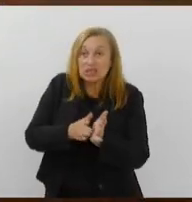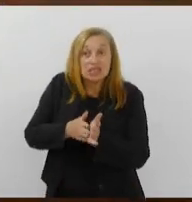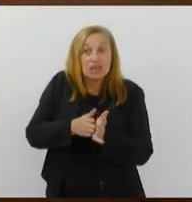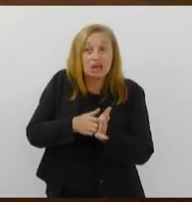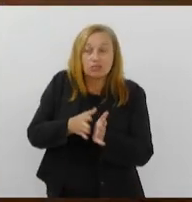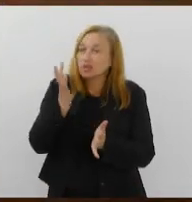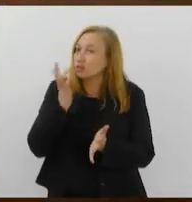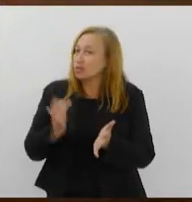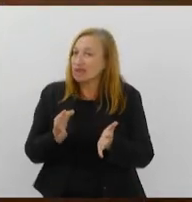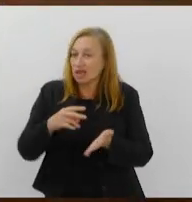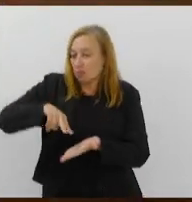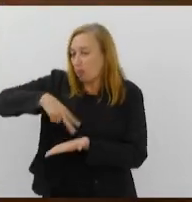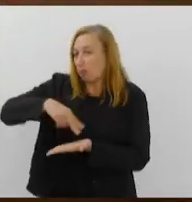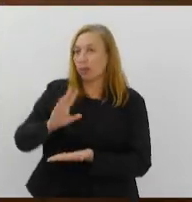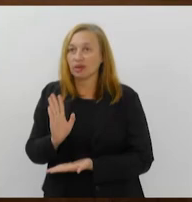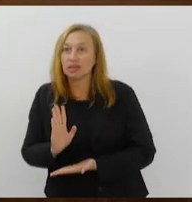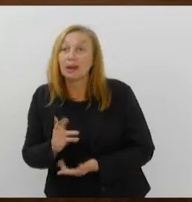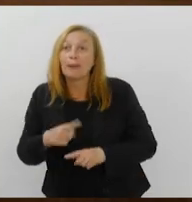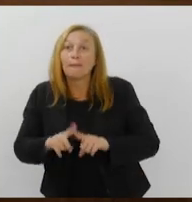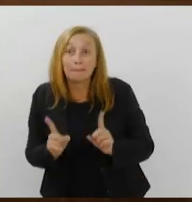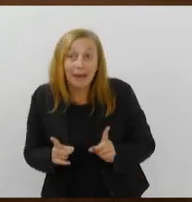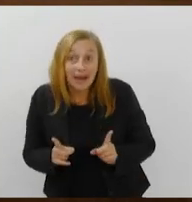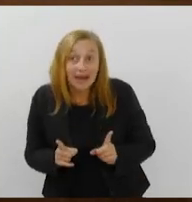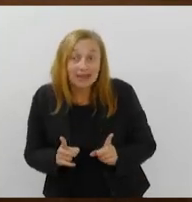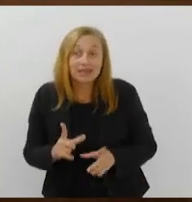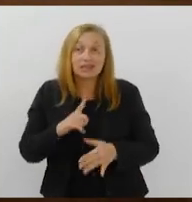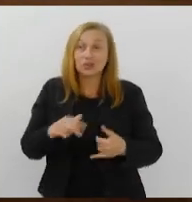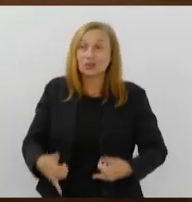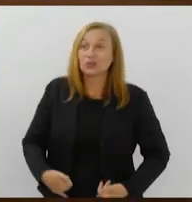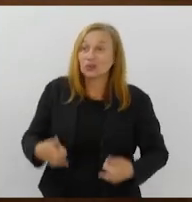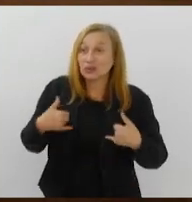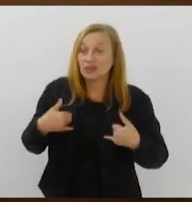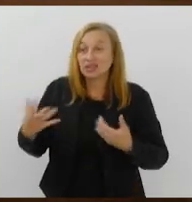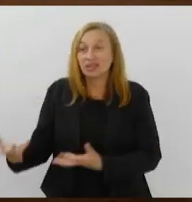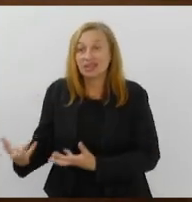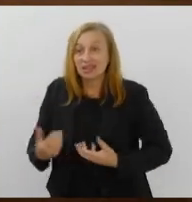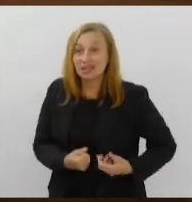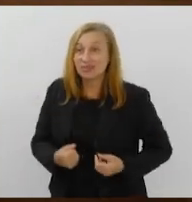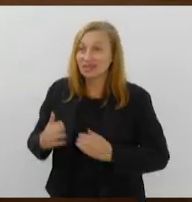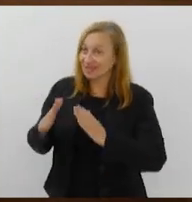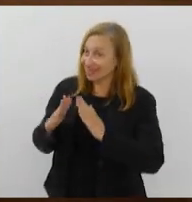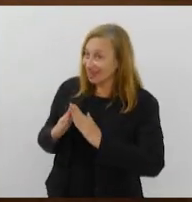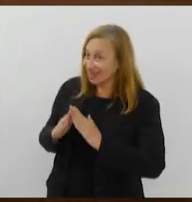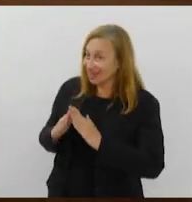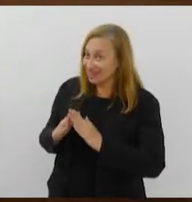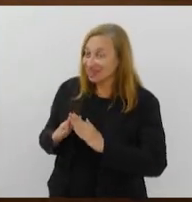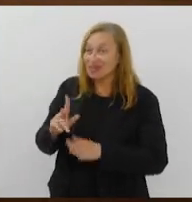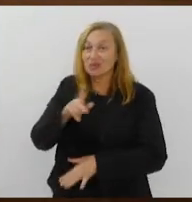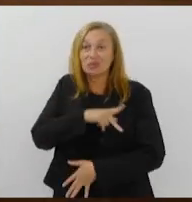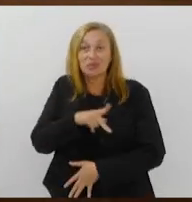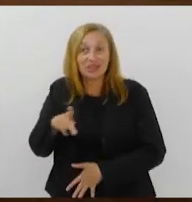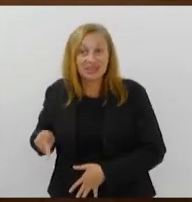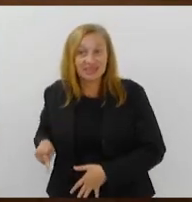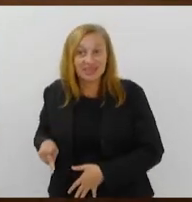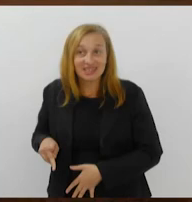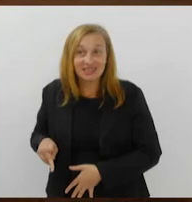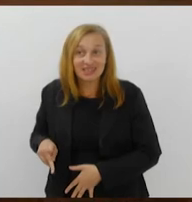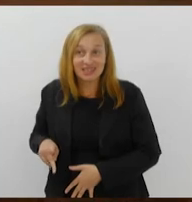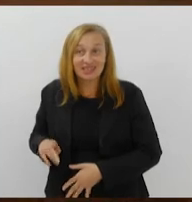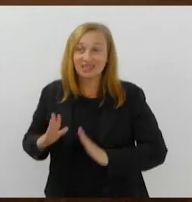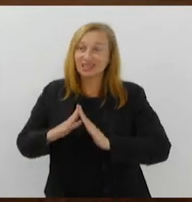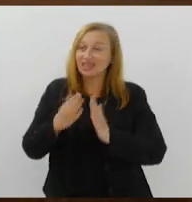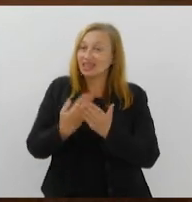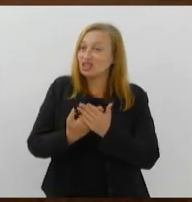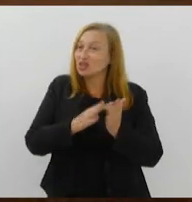sei sambar, mas a gente está tendo a honra de receber aqui na casa o presidente da escola